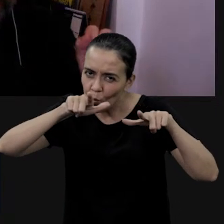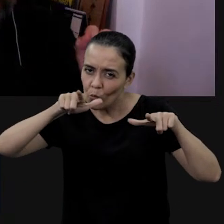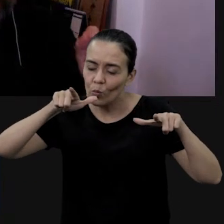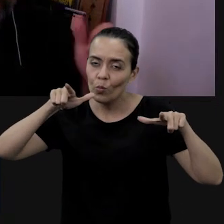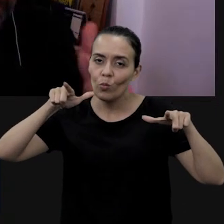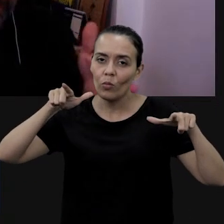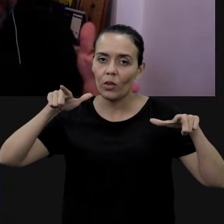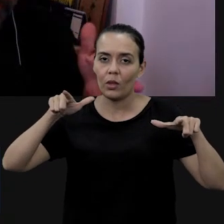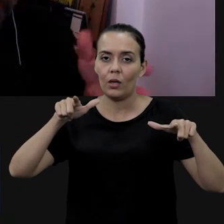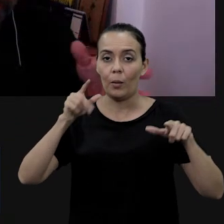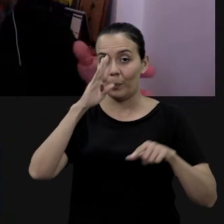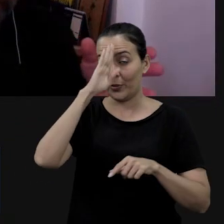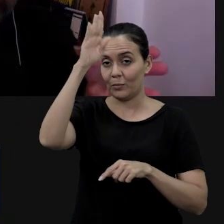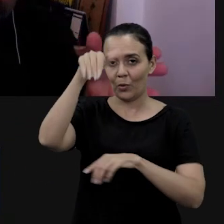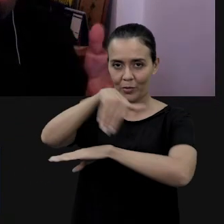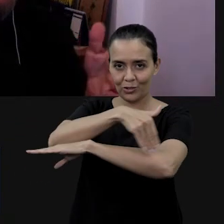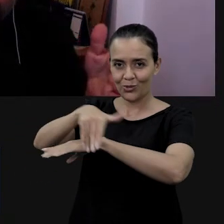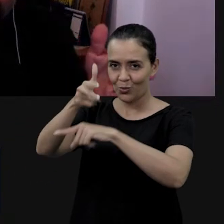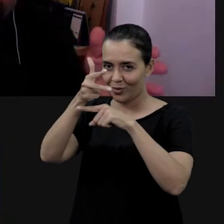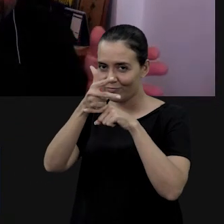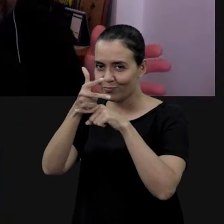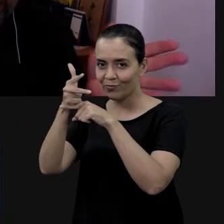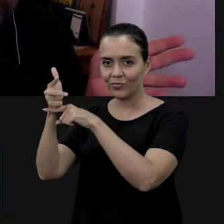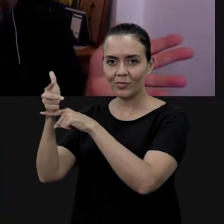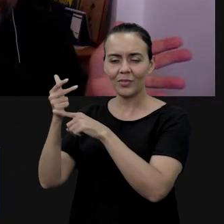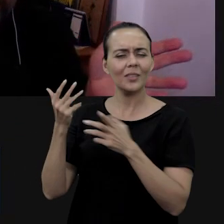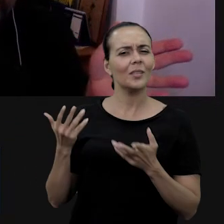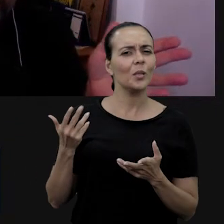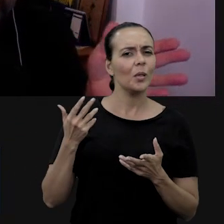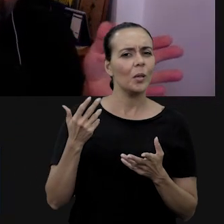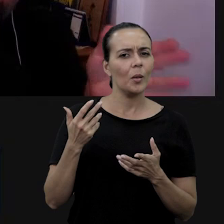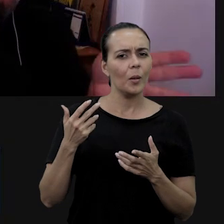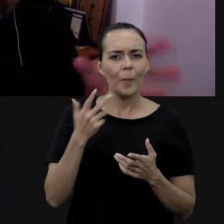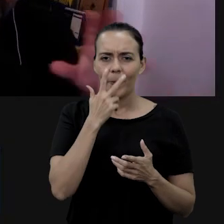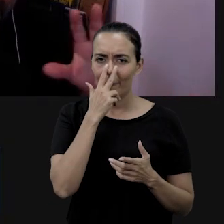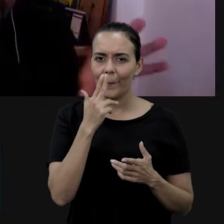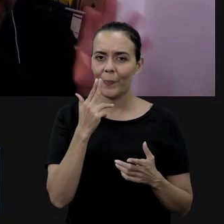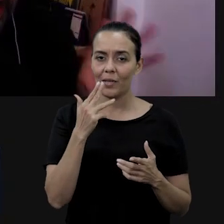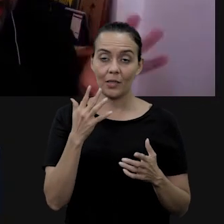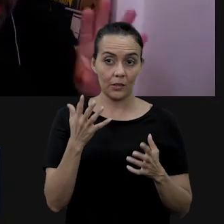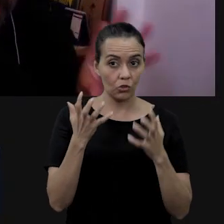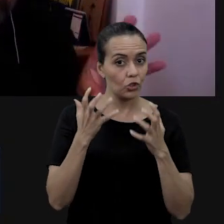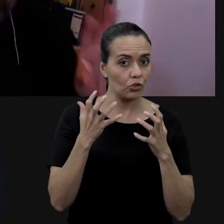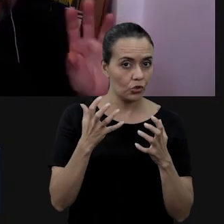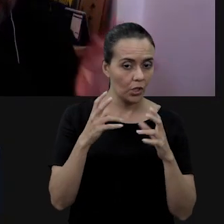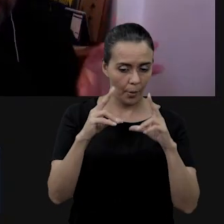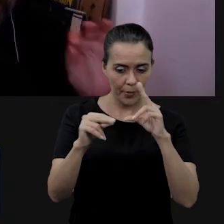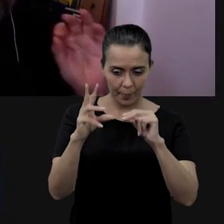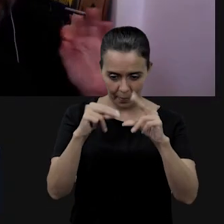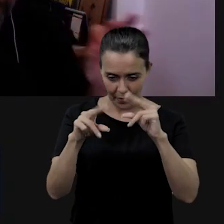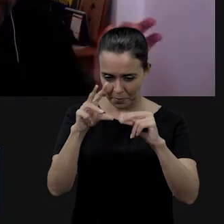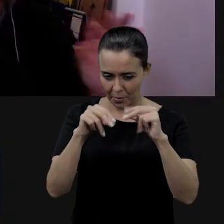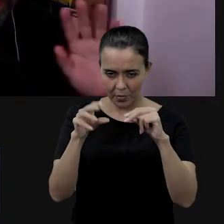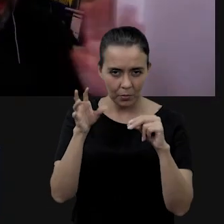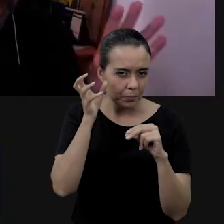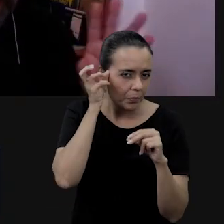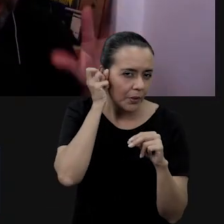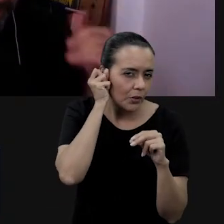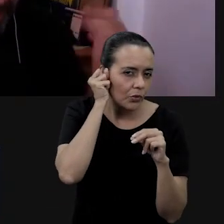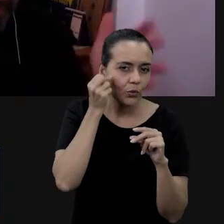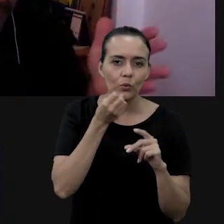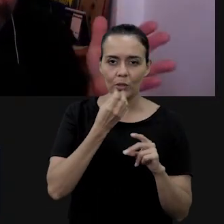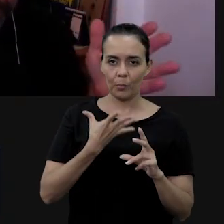né, principalmente no documentário, mas na ficção, claro, tecnicamente a gente quer o diálogo na ficção limpinho